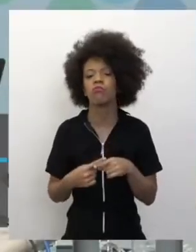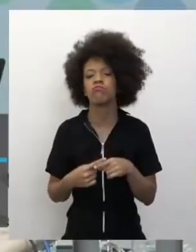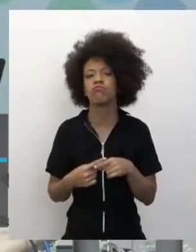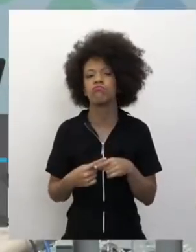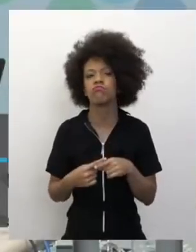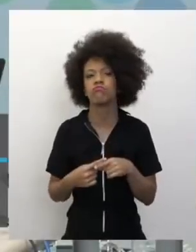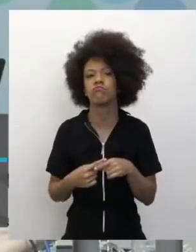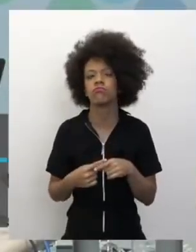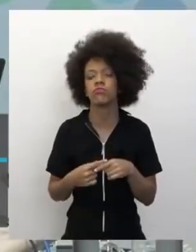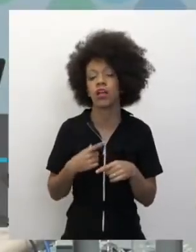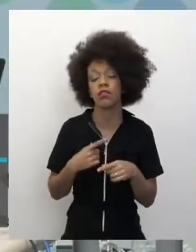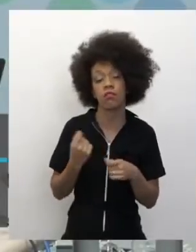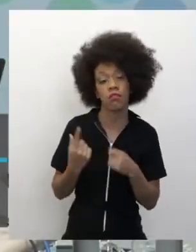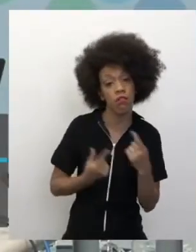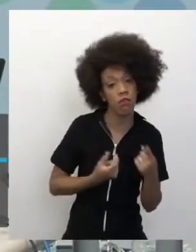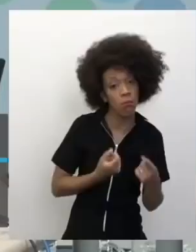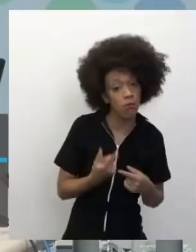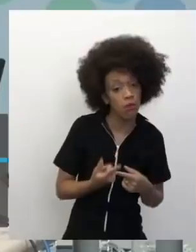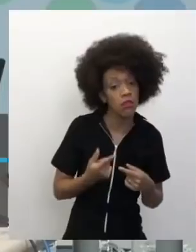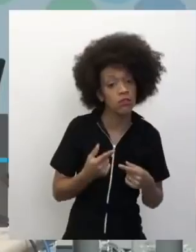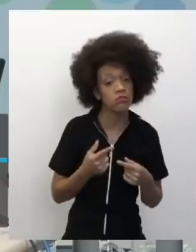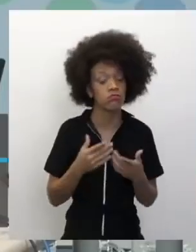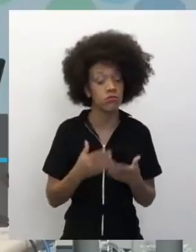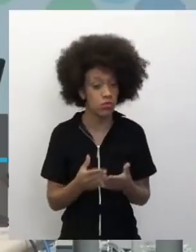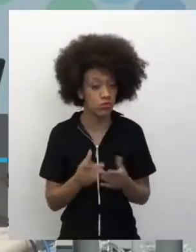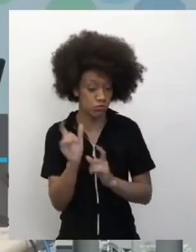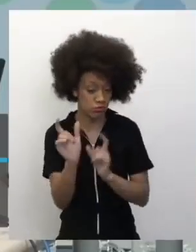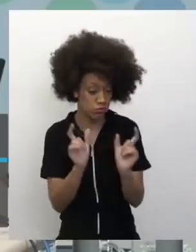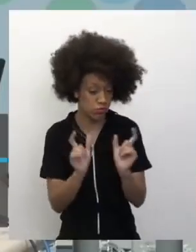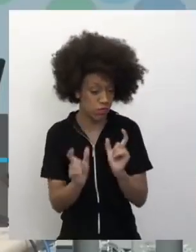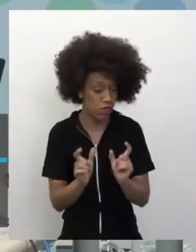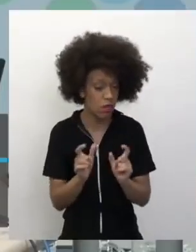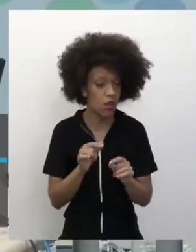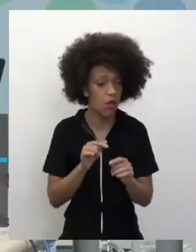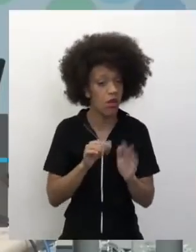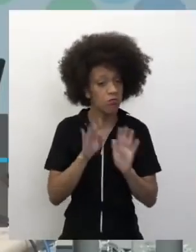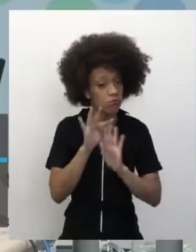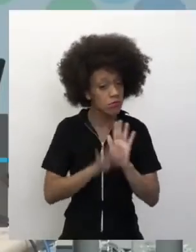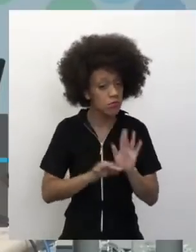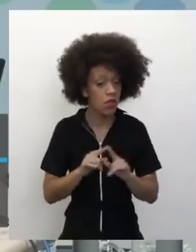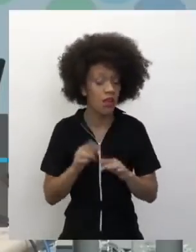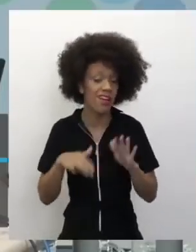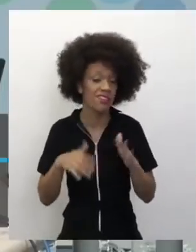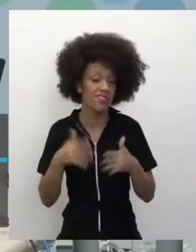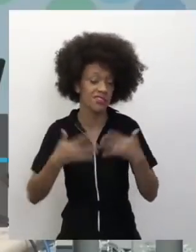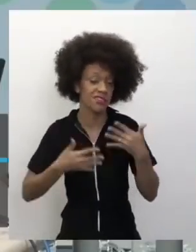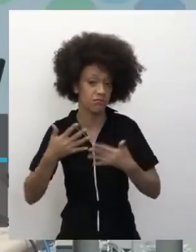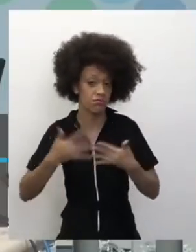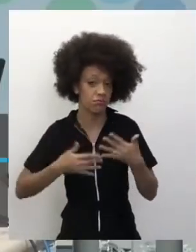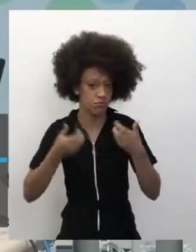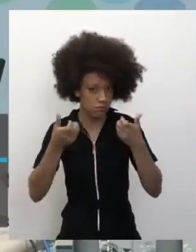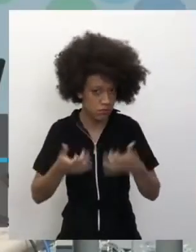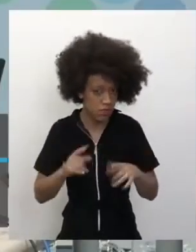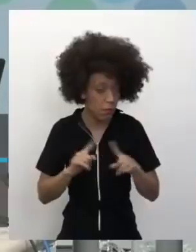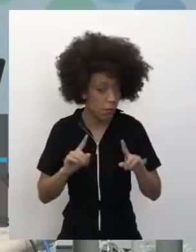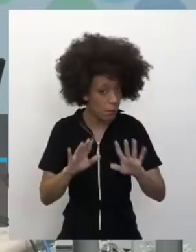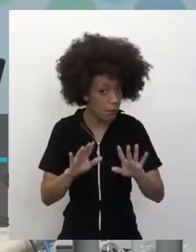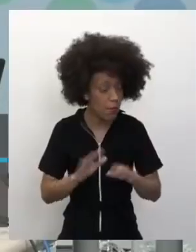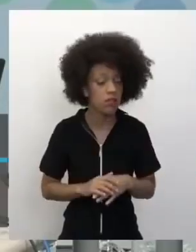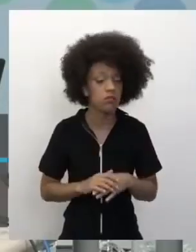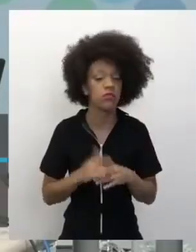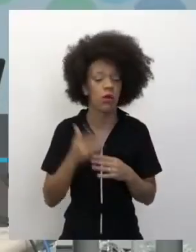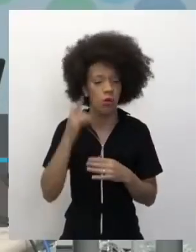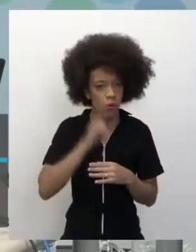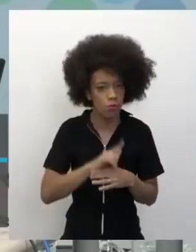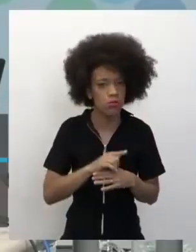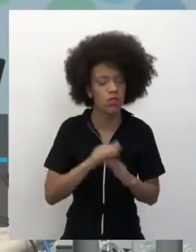então, elementos de coesão na superfície do texto. Eles não aparecem, eles não estão explícitos, mas a gente